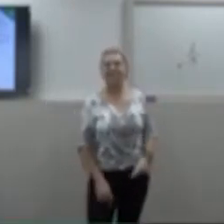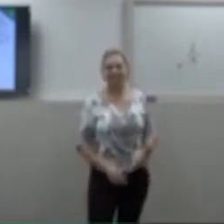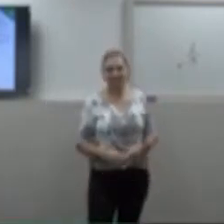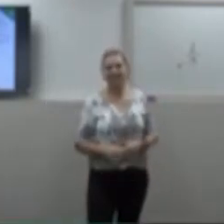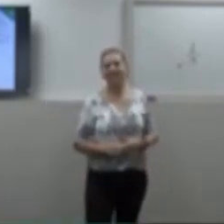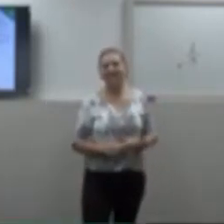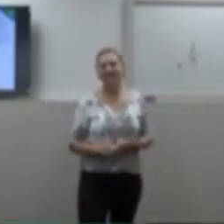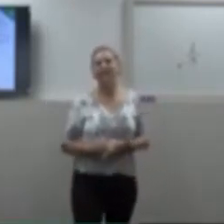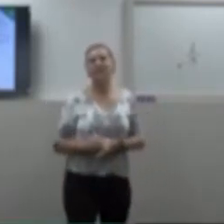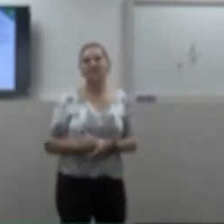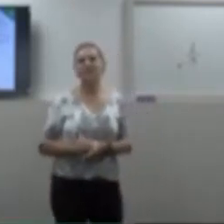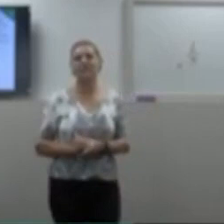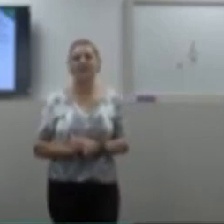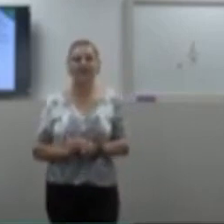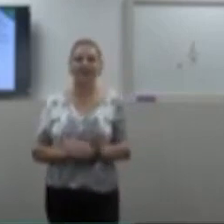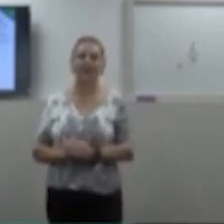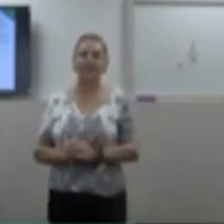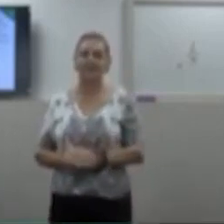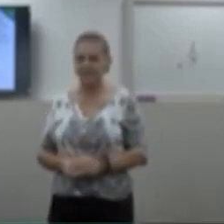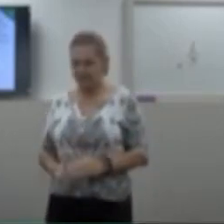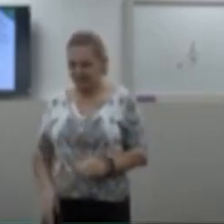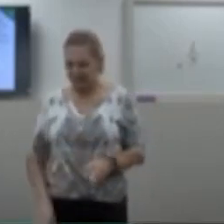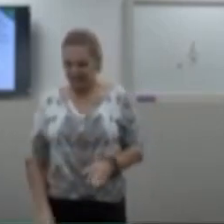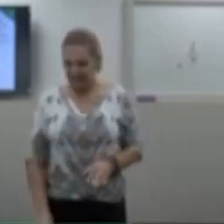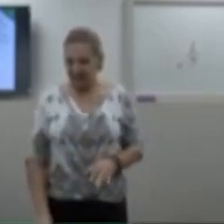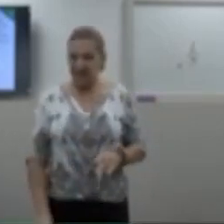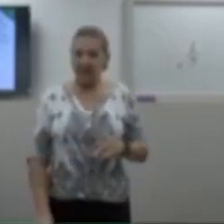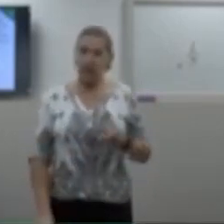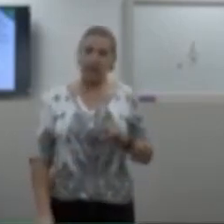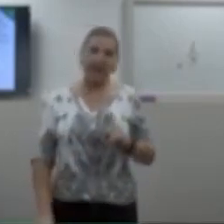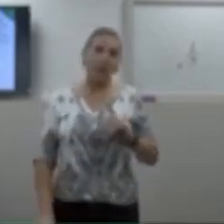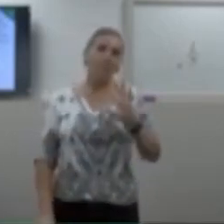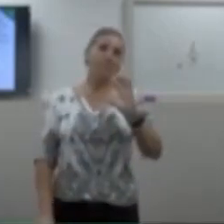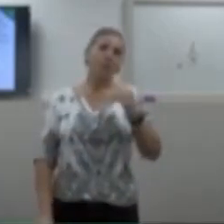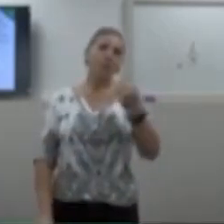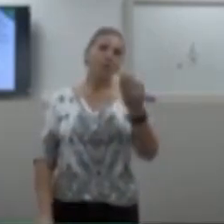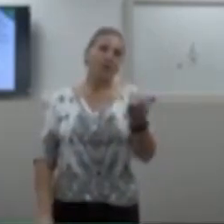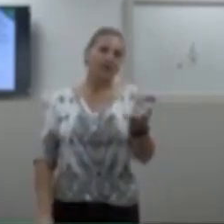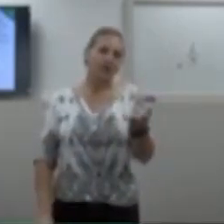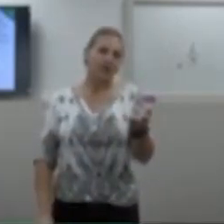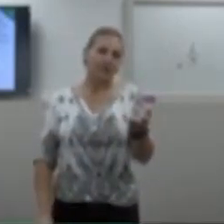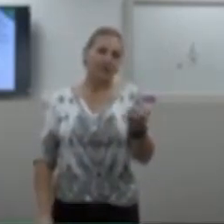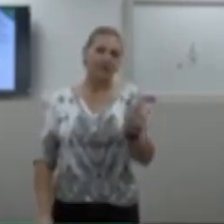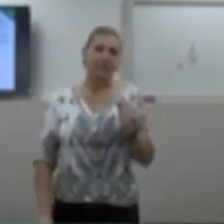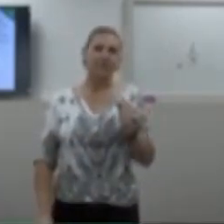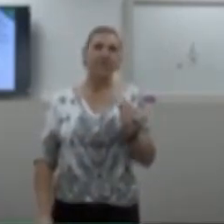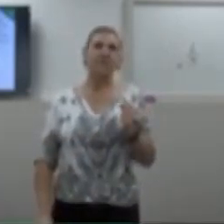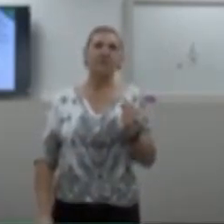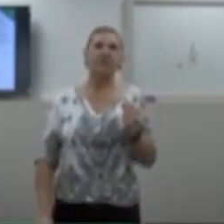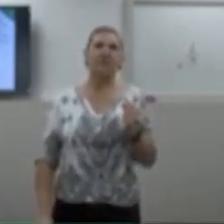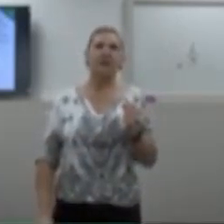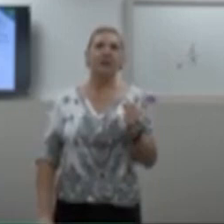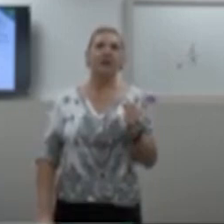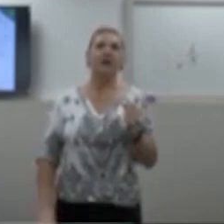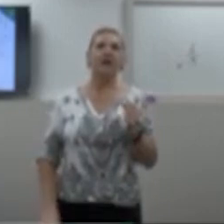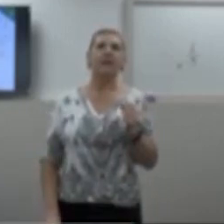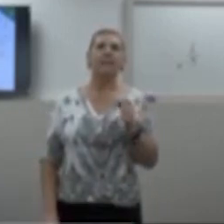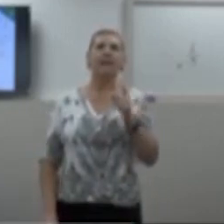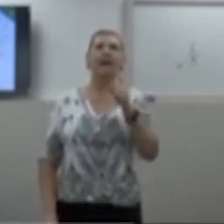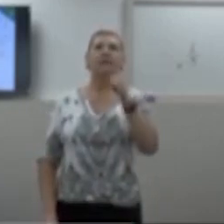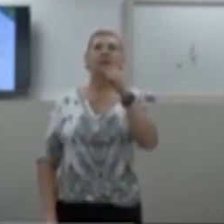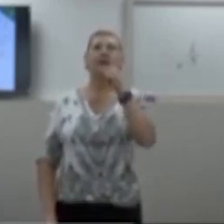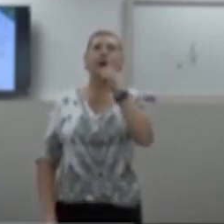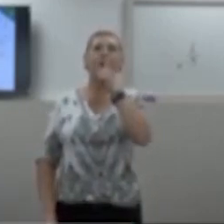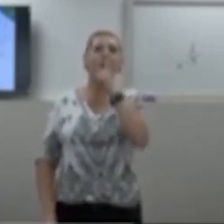né? Quíntuplos. Olha que legal. Numeral multiplicativo. Vamos então